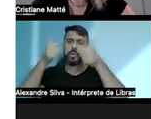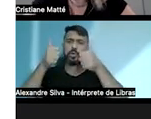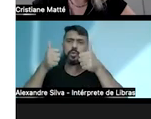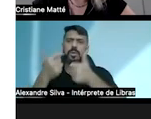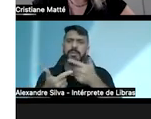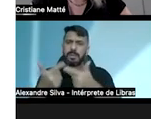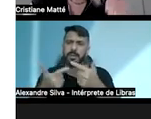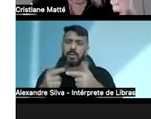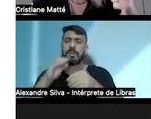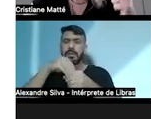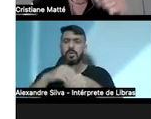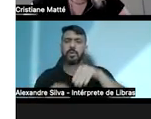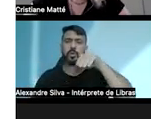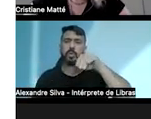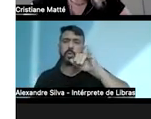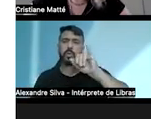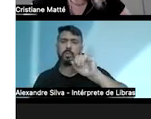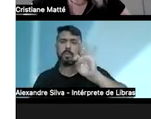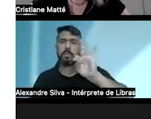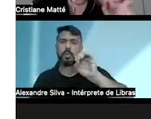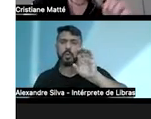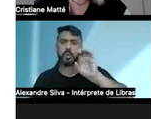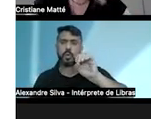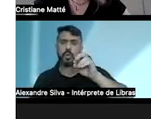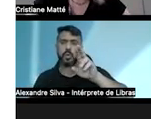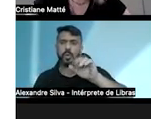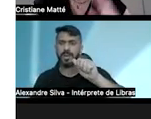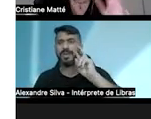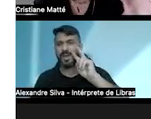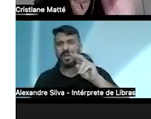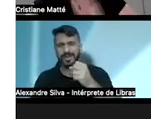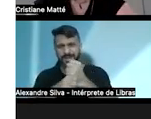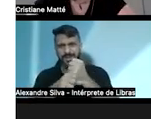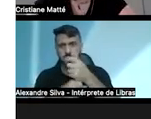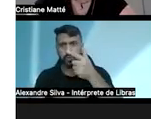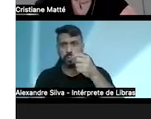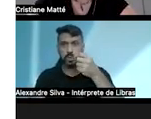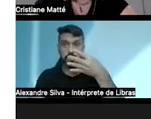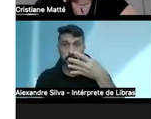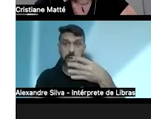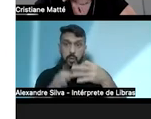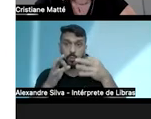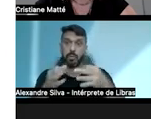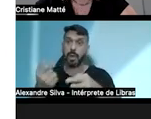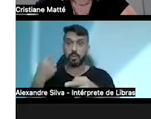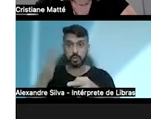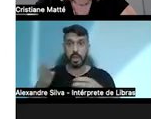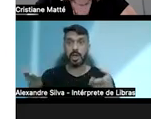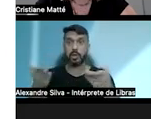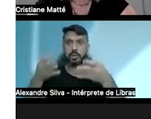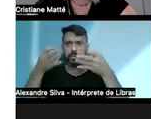funcionalidade mitocondrial. Lembra lá do primeiro estudo, em 2013, a gente já tinha visto isso. E aqui a gente confirmou, tanto em